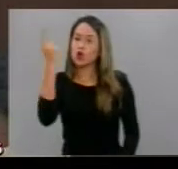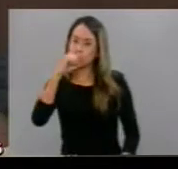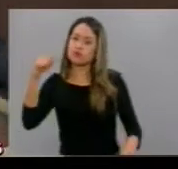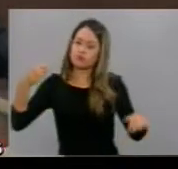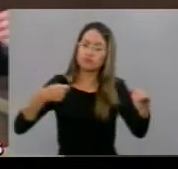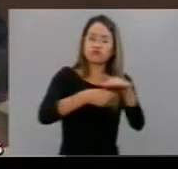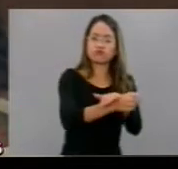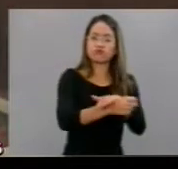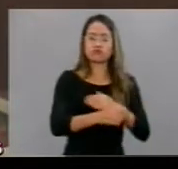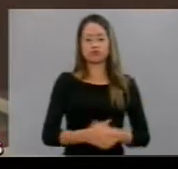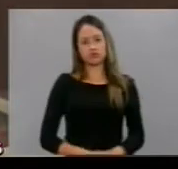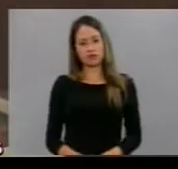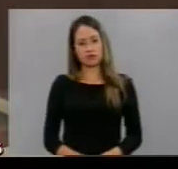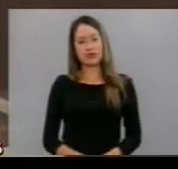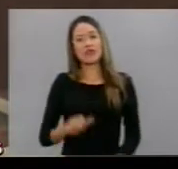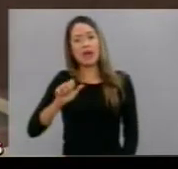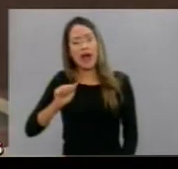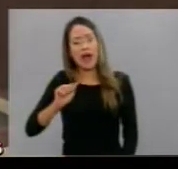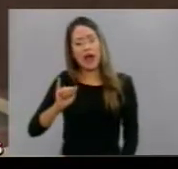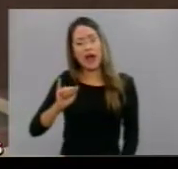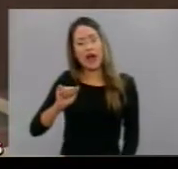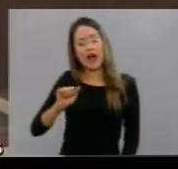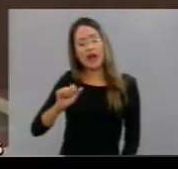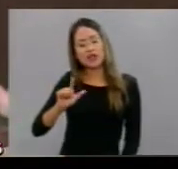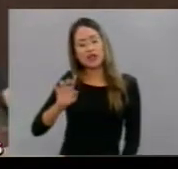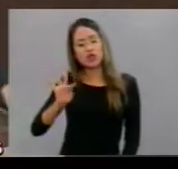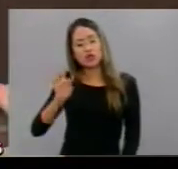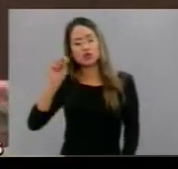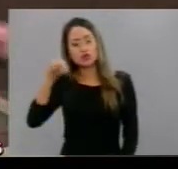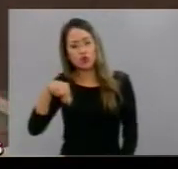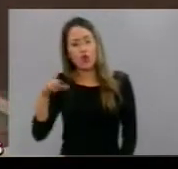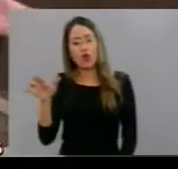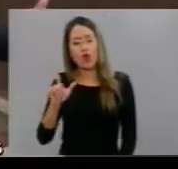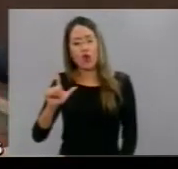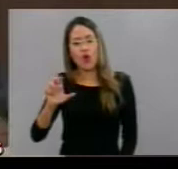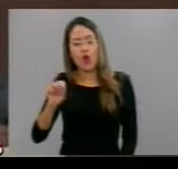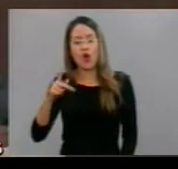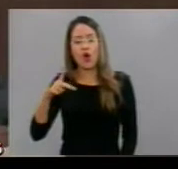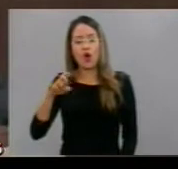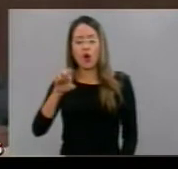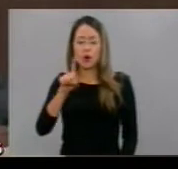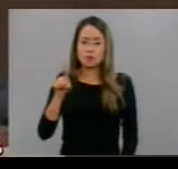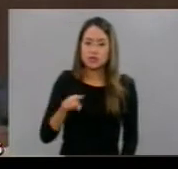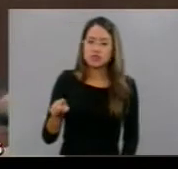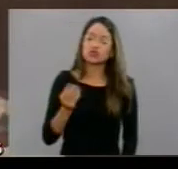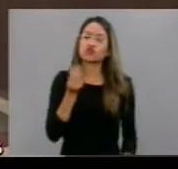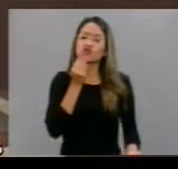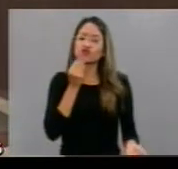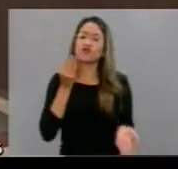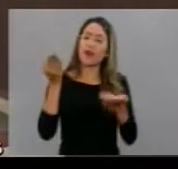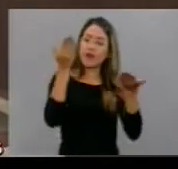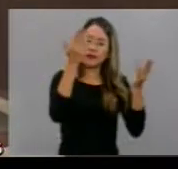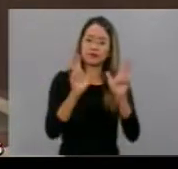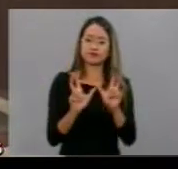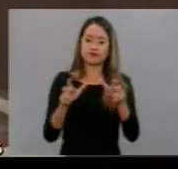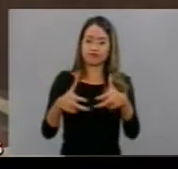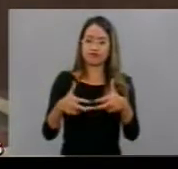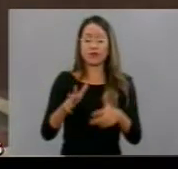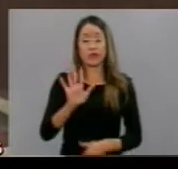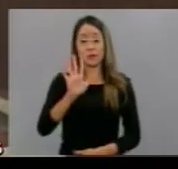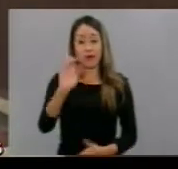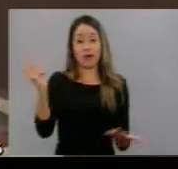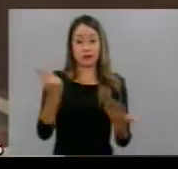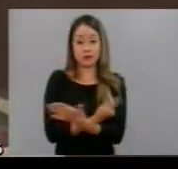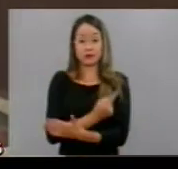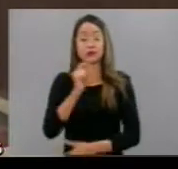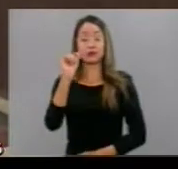Lopes, repito, militante sindicalista, militante LGBT, estaria hoje na Câmara Municipal de Fortaleza. Mas nos últimos minutos